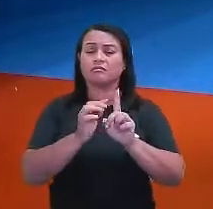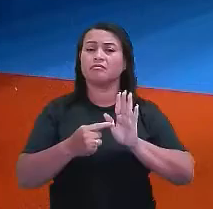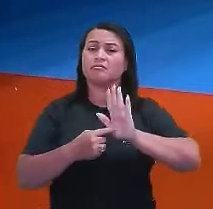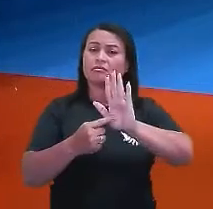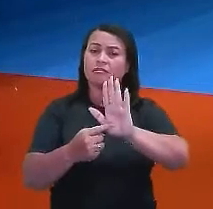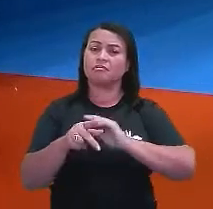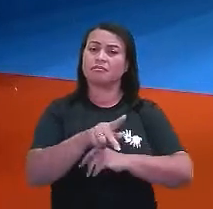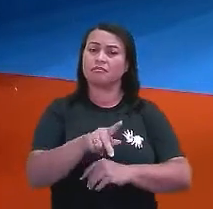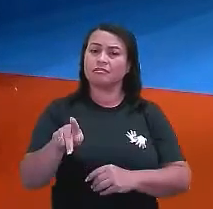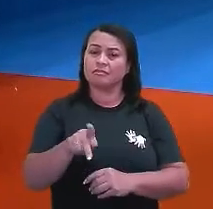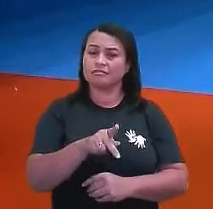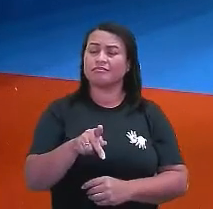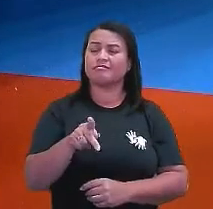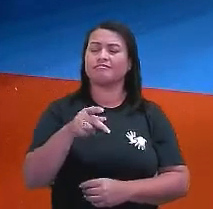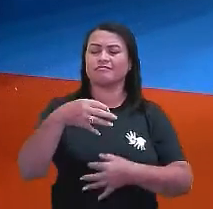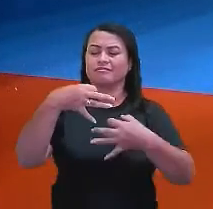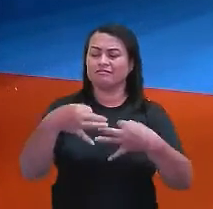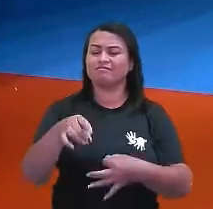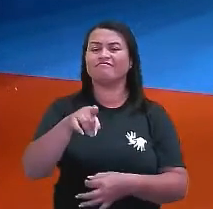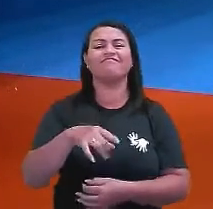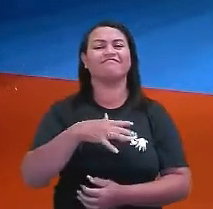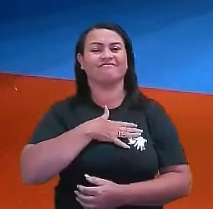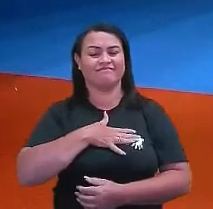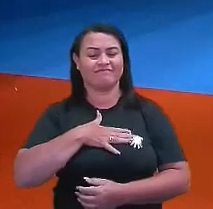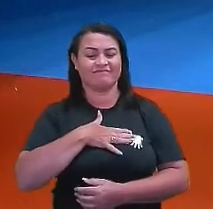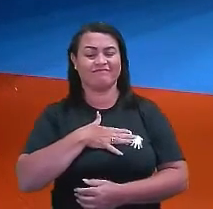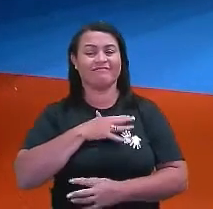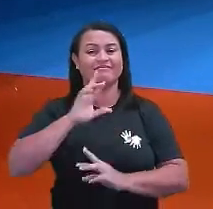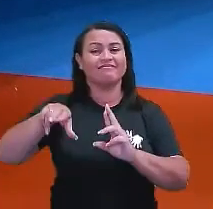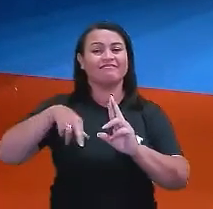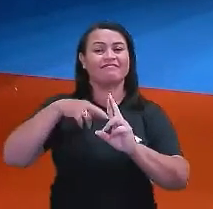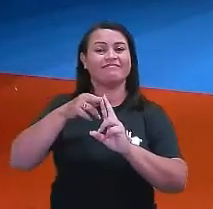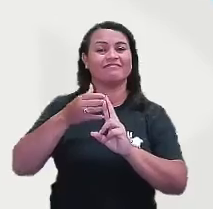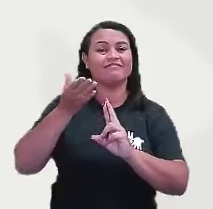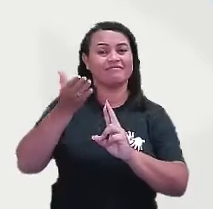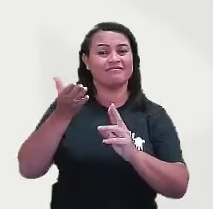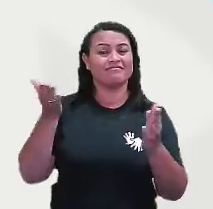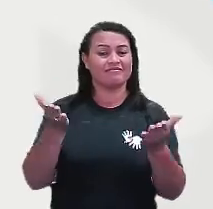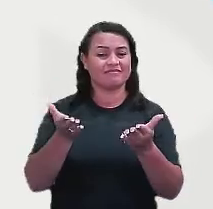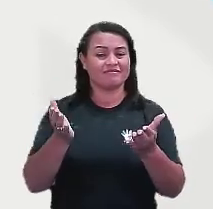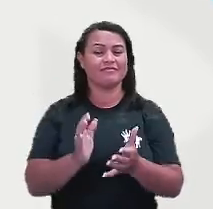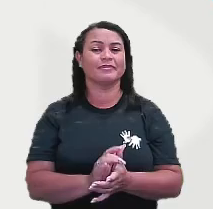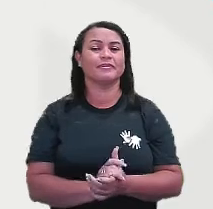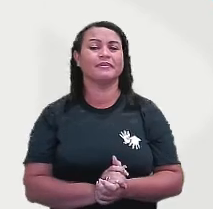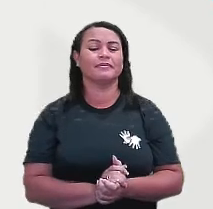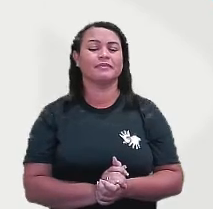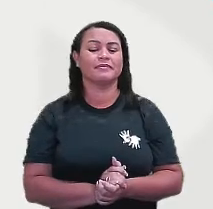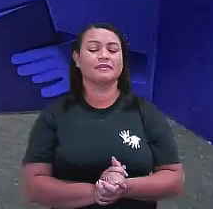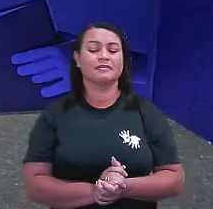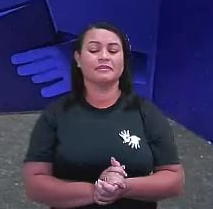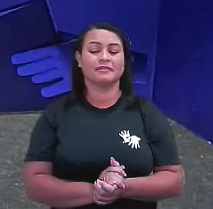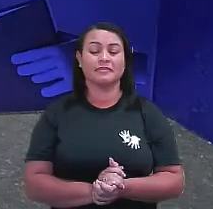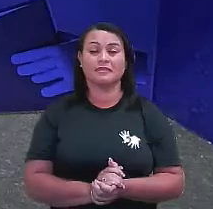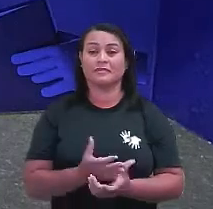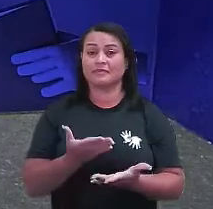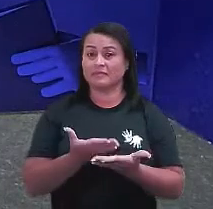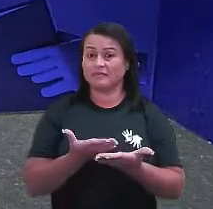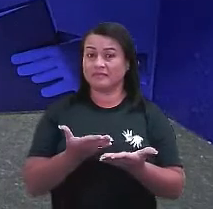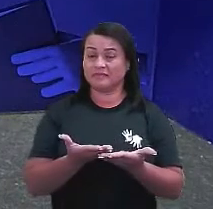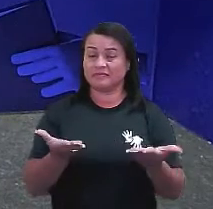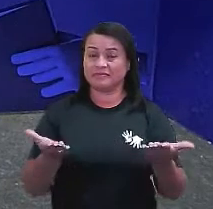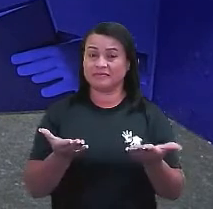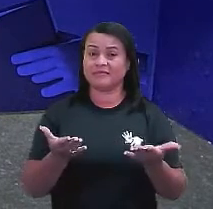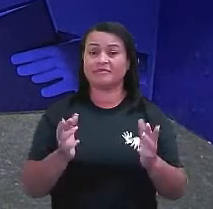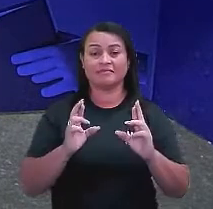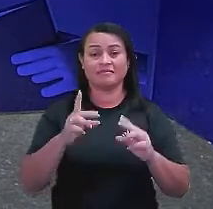seu professor. Tenho certeza que ele vai adorar. Essas são as nossas referências utilizadas hoje. E essa foi a nossa aula de hoje.